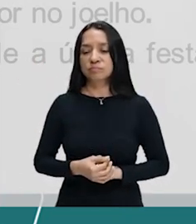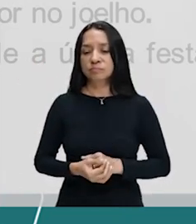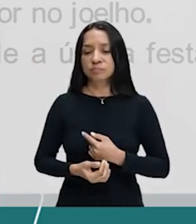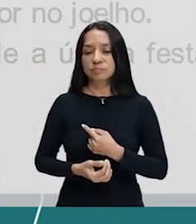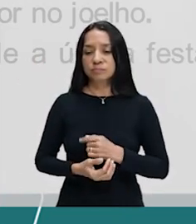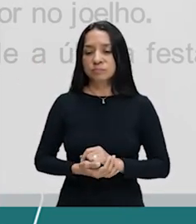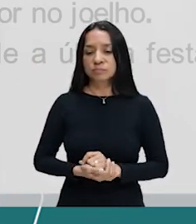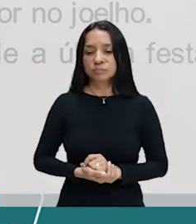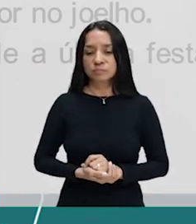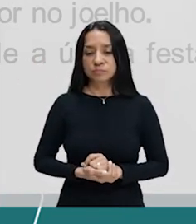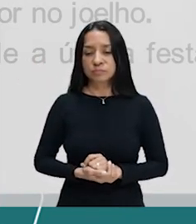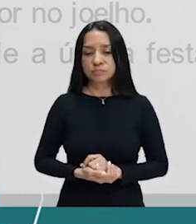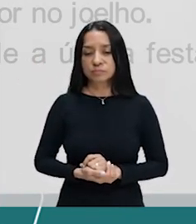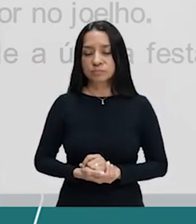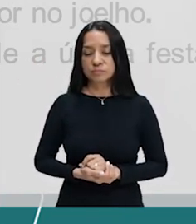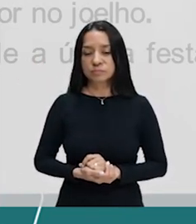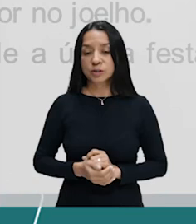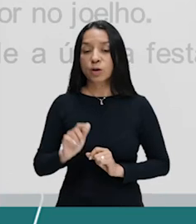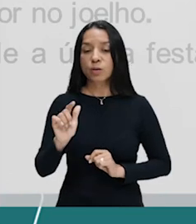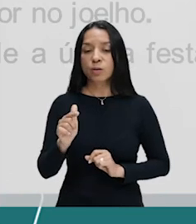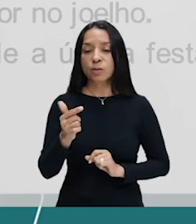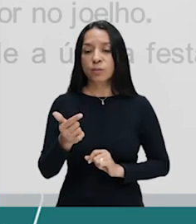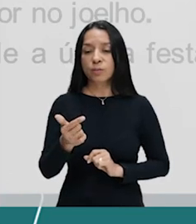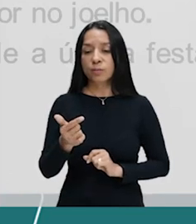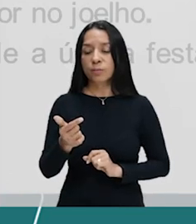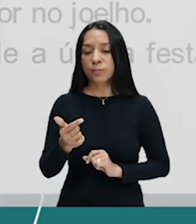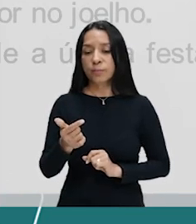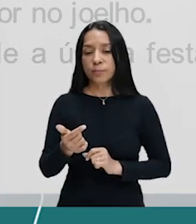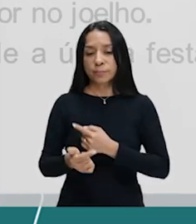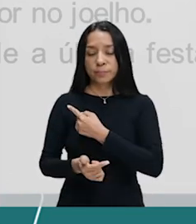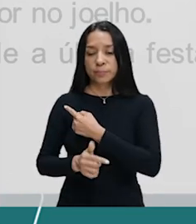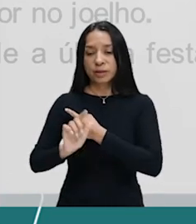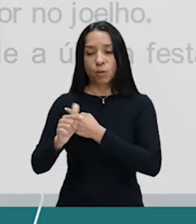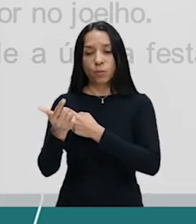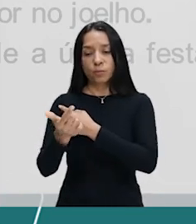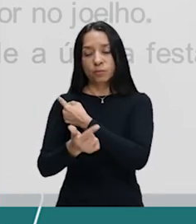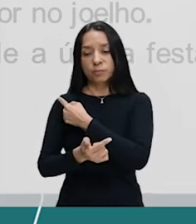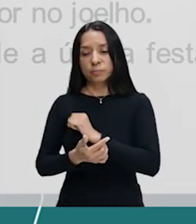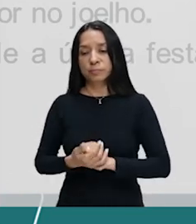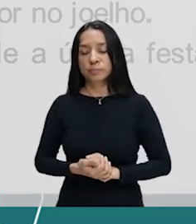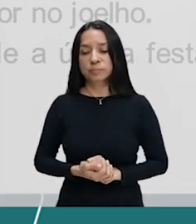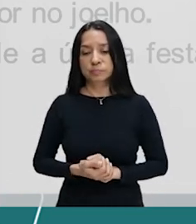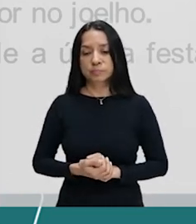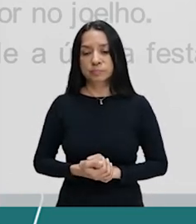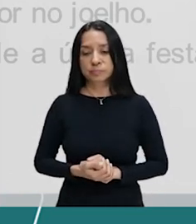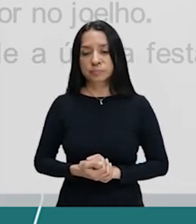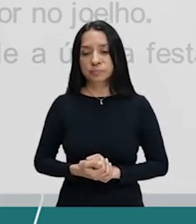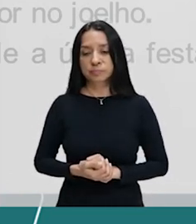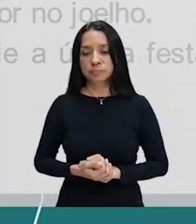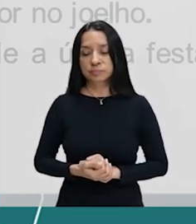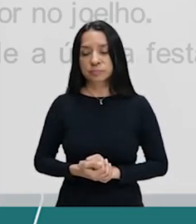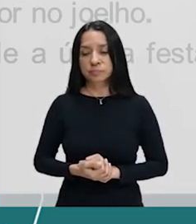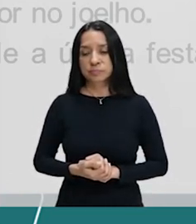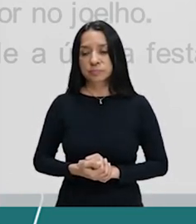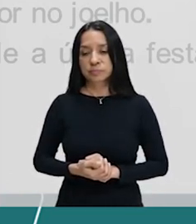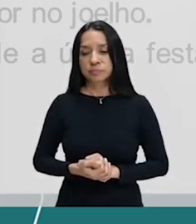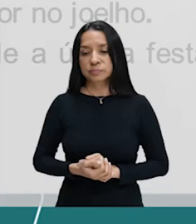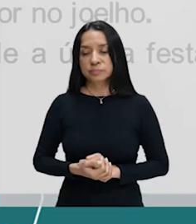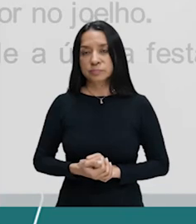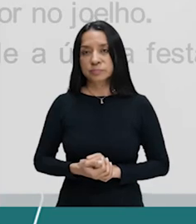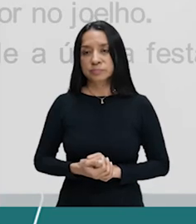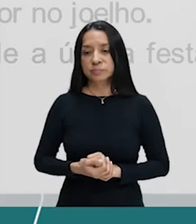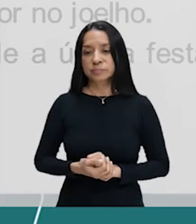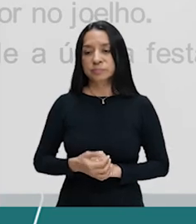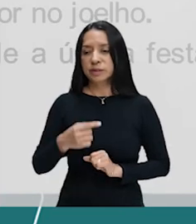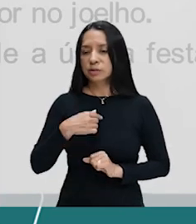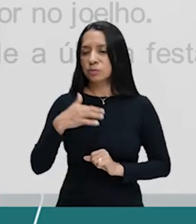estar, muito felizes. Estoy con mucho dolor en la rodilla.